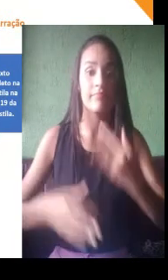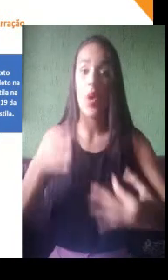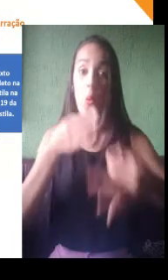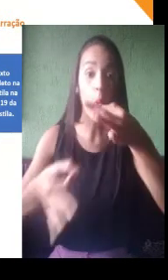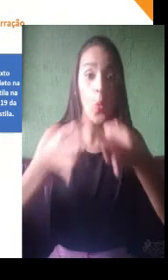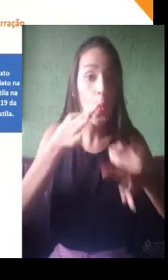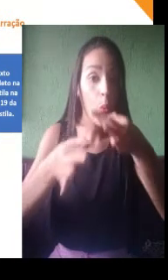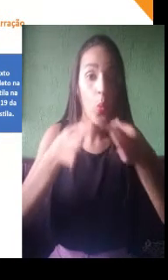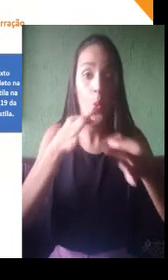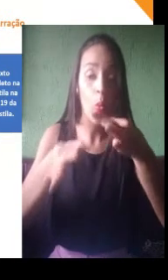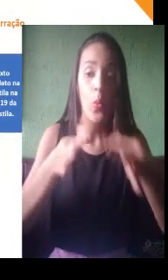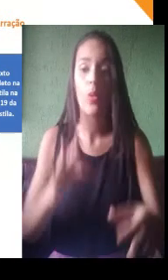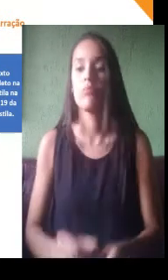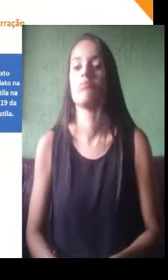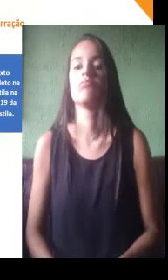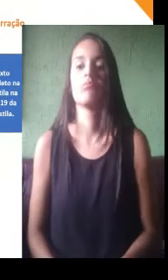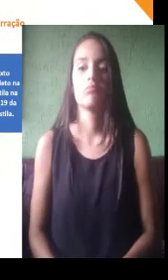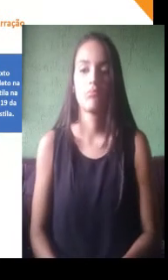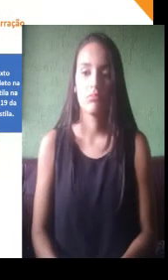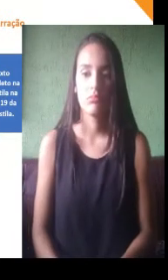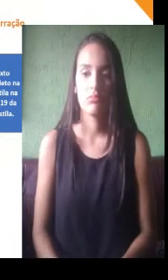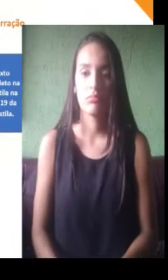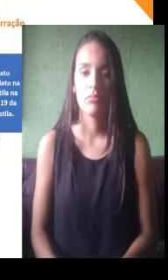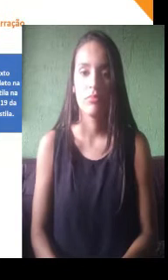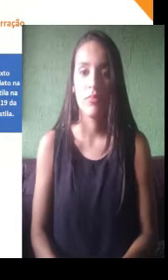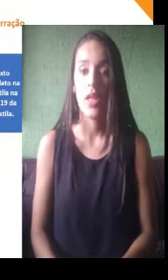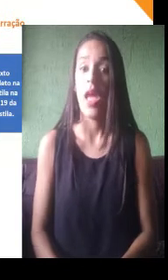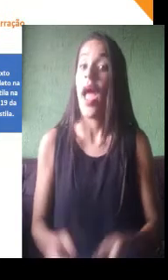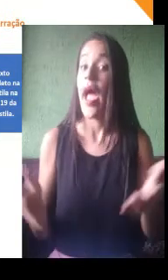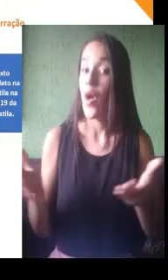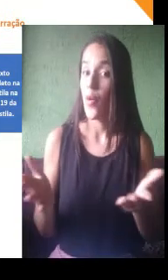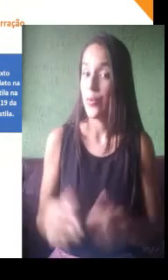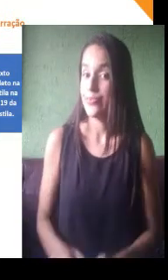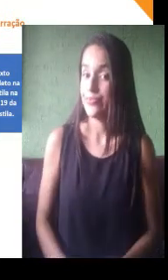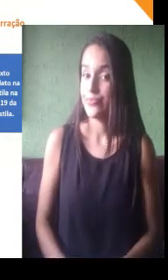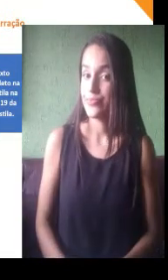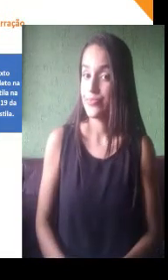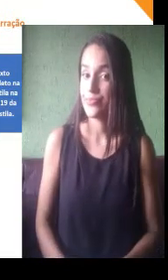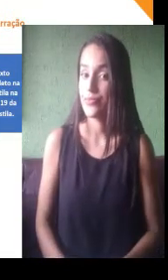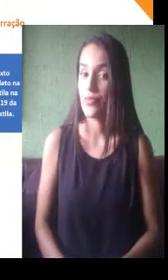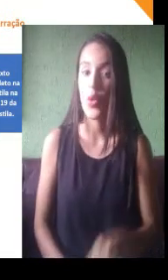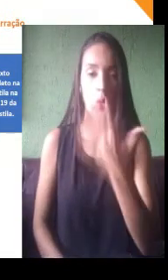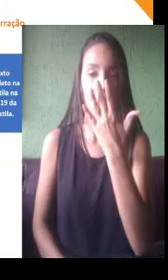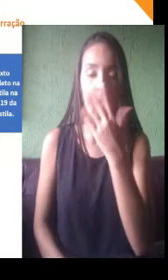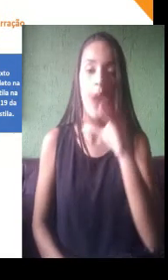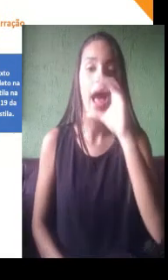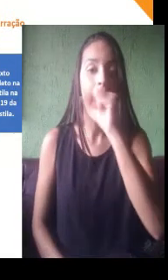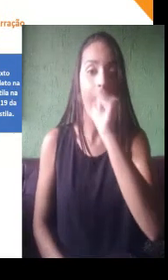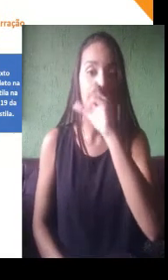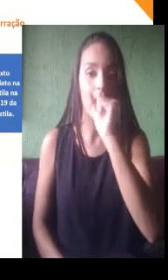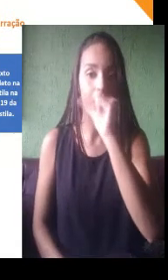tem aqui? A gente tem um artigo de opinião, que é o gênero textual, e dentro desse artigo de opinião eu tenho